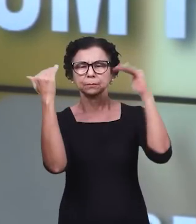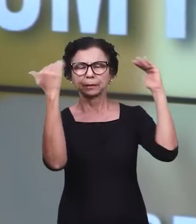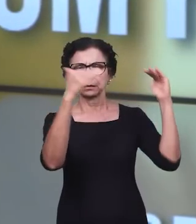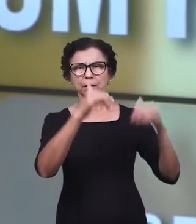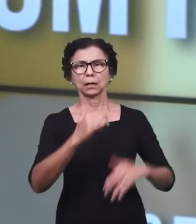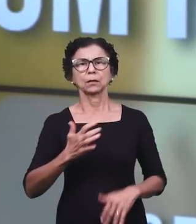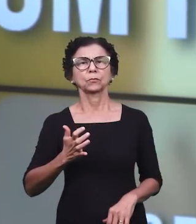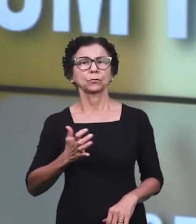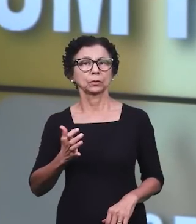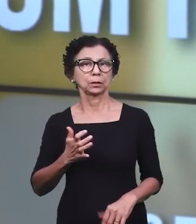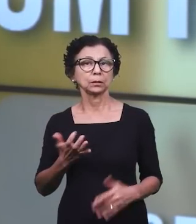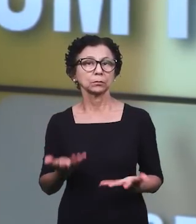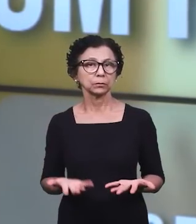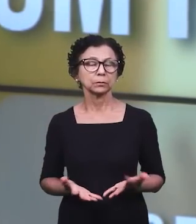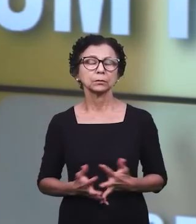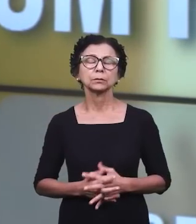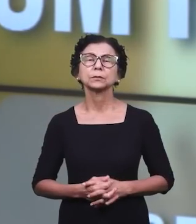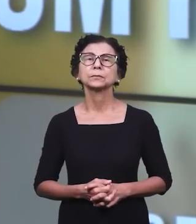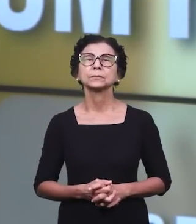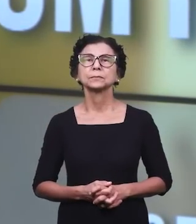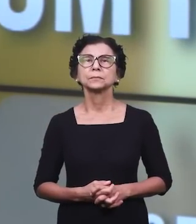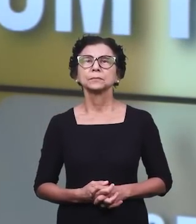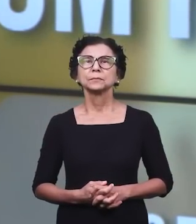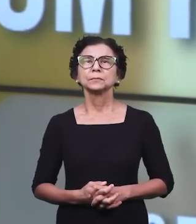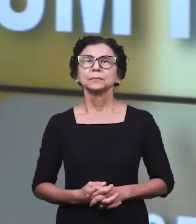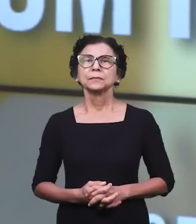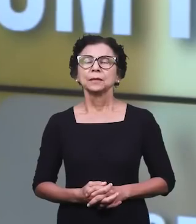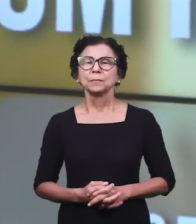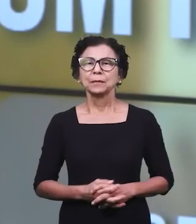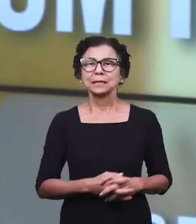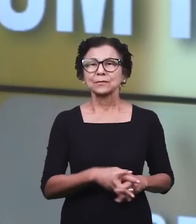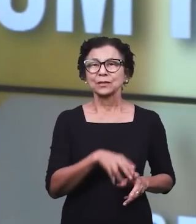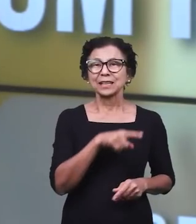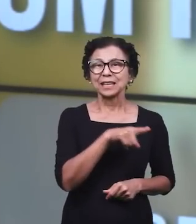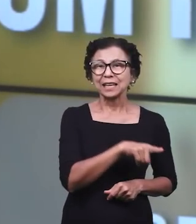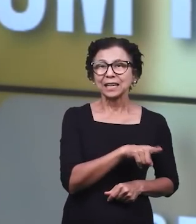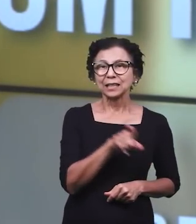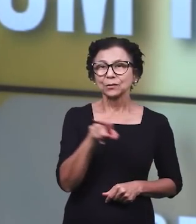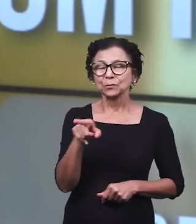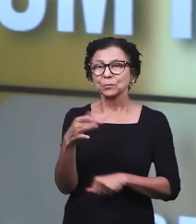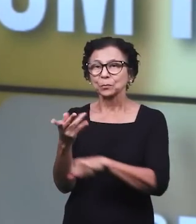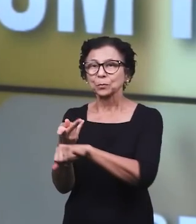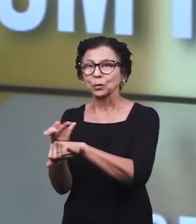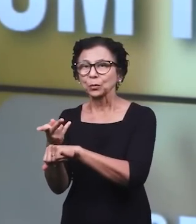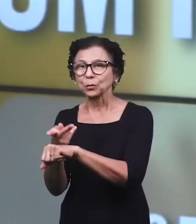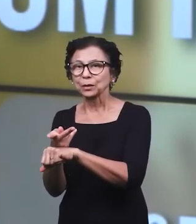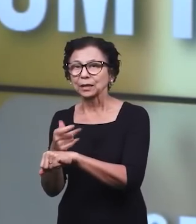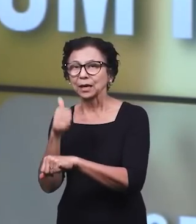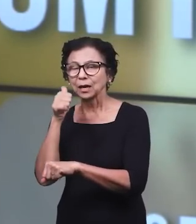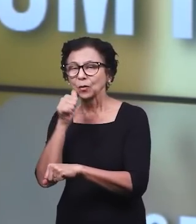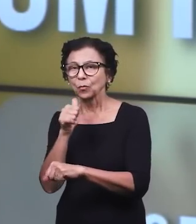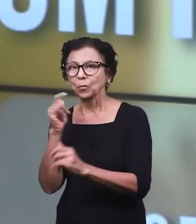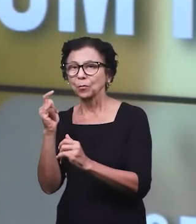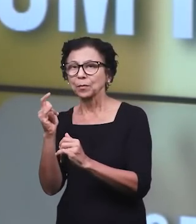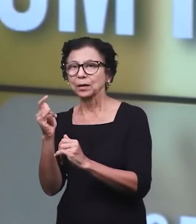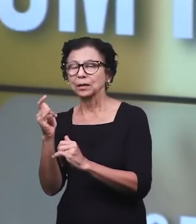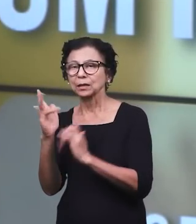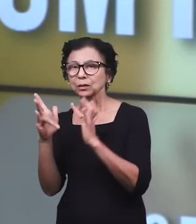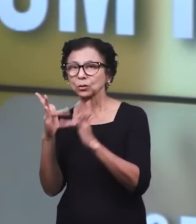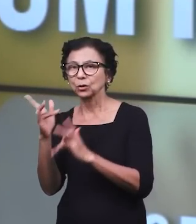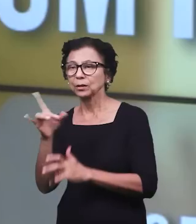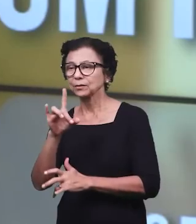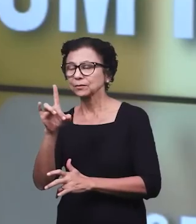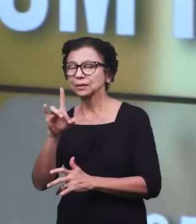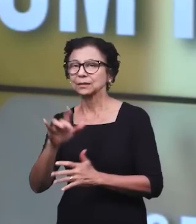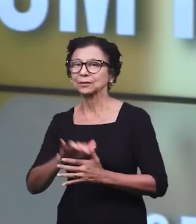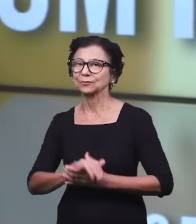posses, até muito mais presença. Mas não foi ele que foi arrumar o casamento do filho. Ele entrega a Eliezer, a figura do Espírito Santo. O